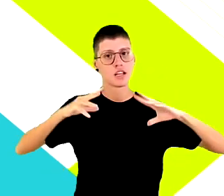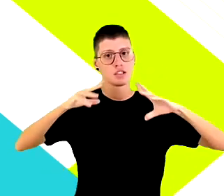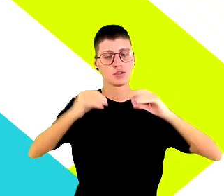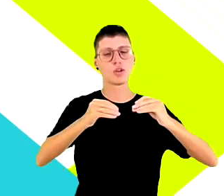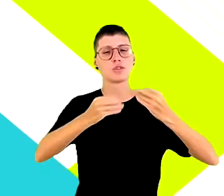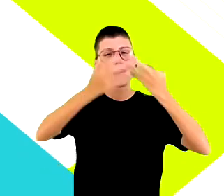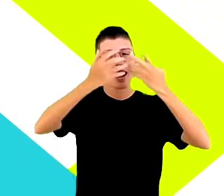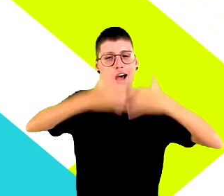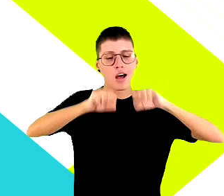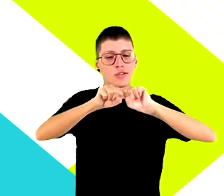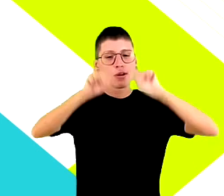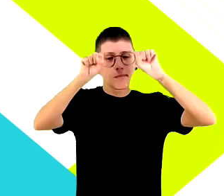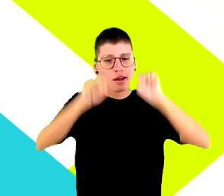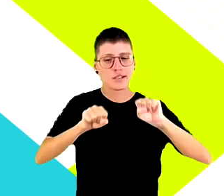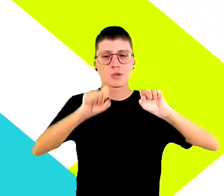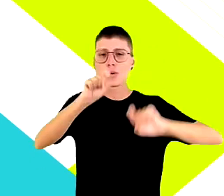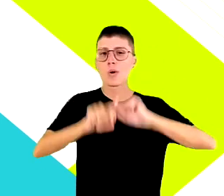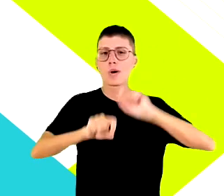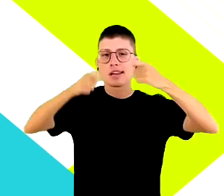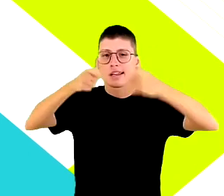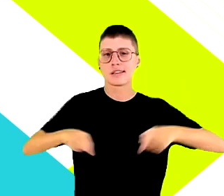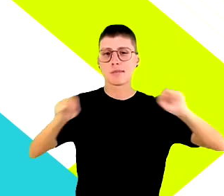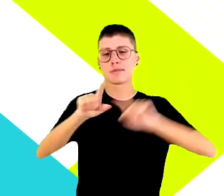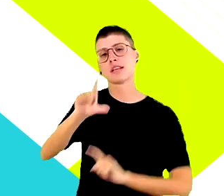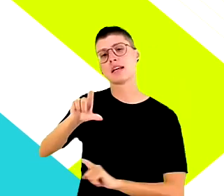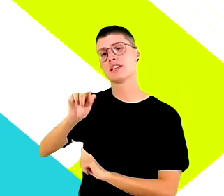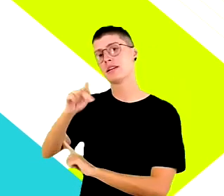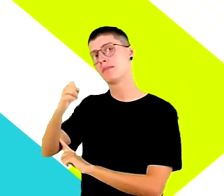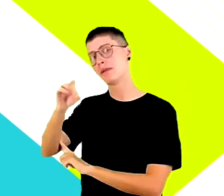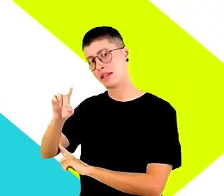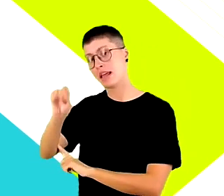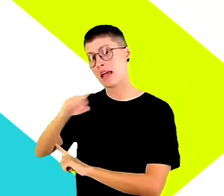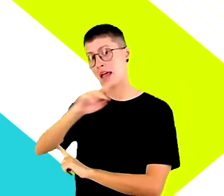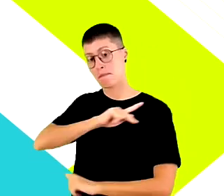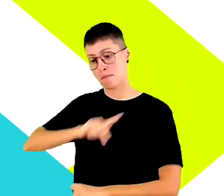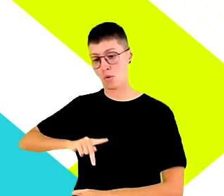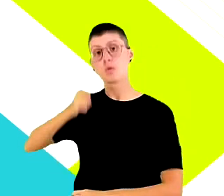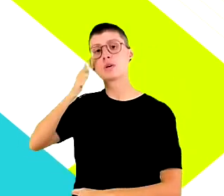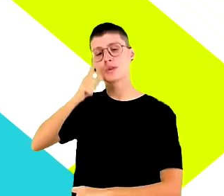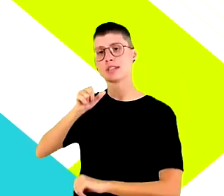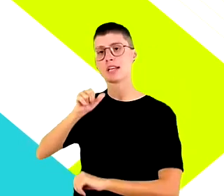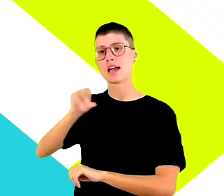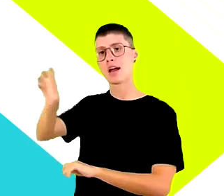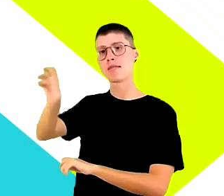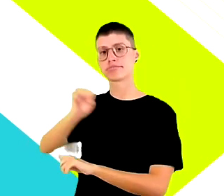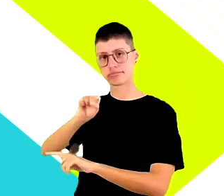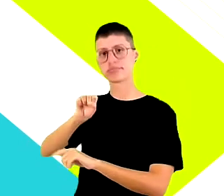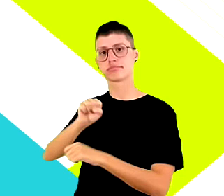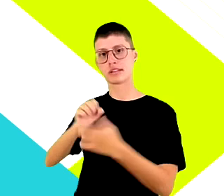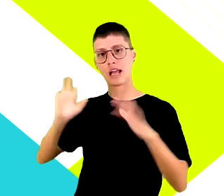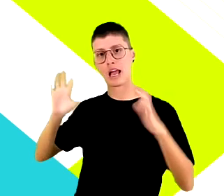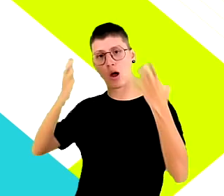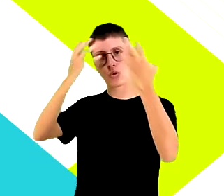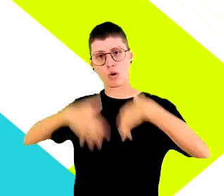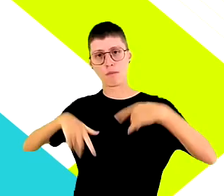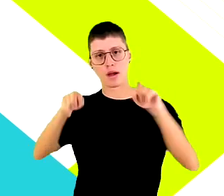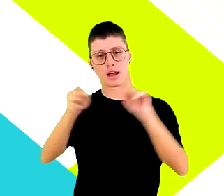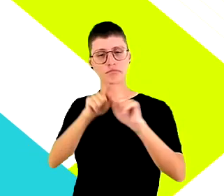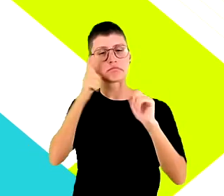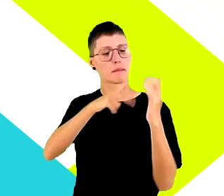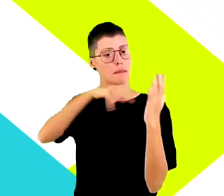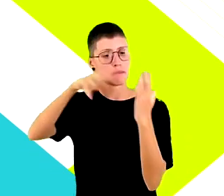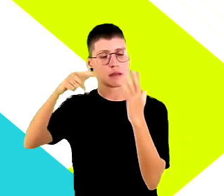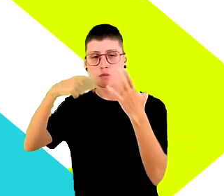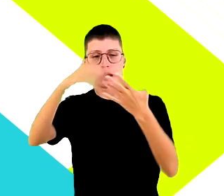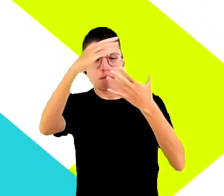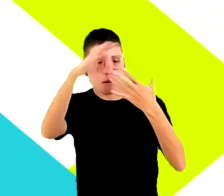que não precisam, né, de LGPD, que são públicos, a gente consegue puxar automático, inclusive ler aqueles documentos, então você não precisa conferir documento a documento, entrar em